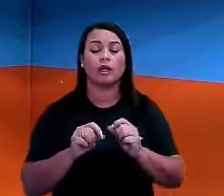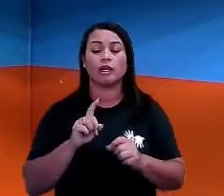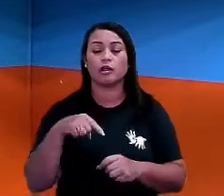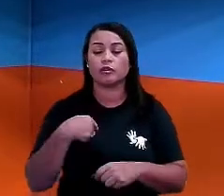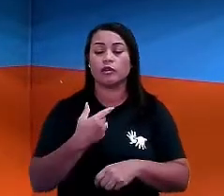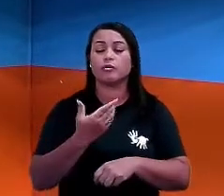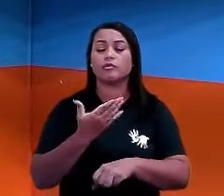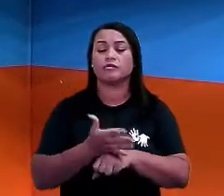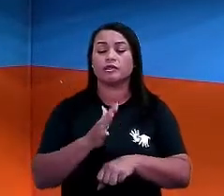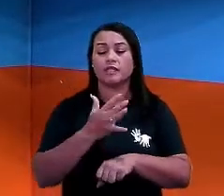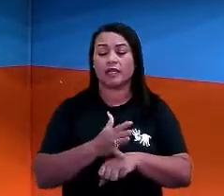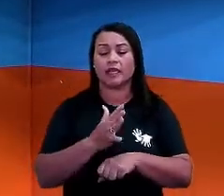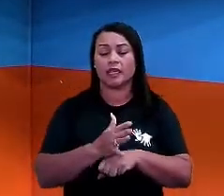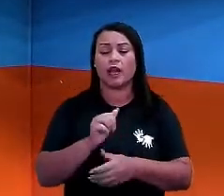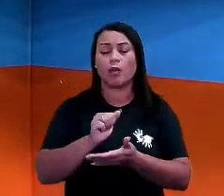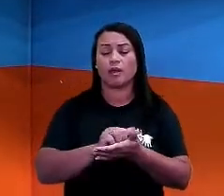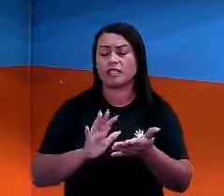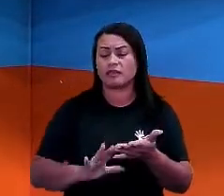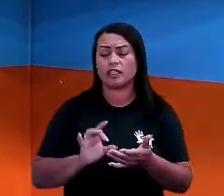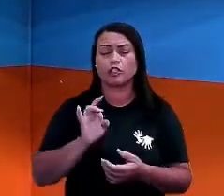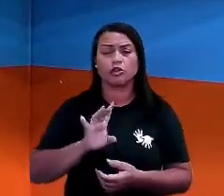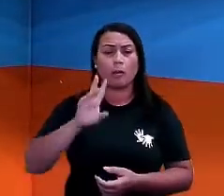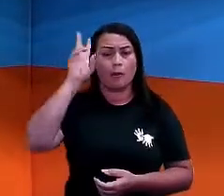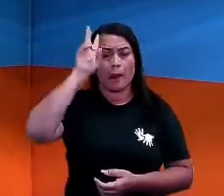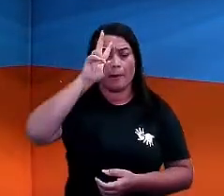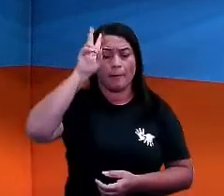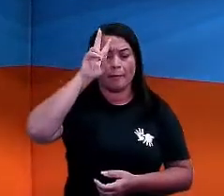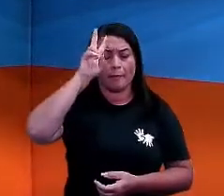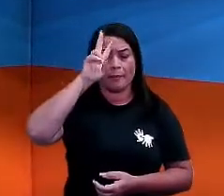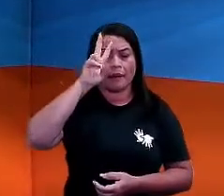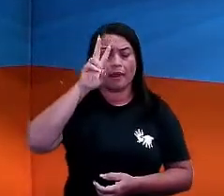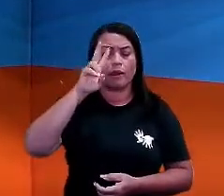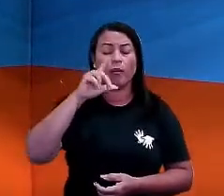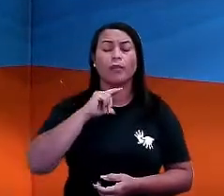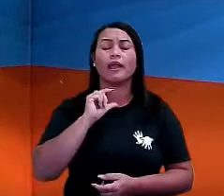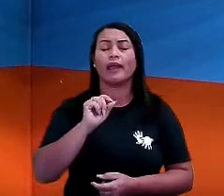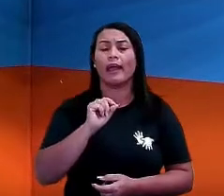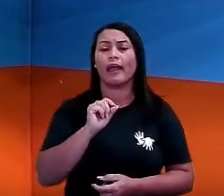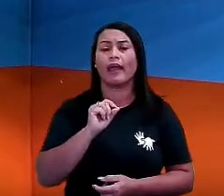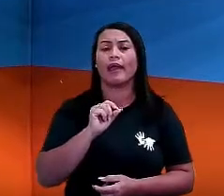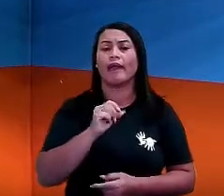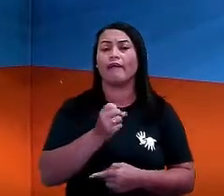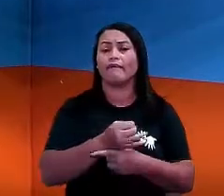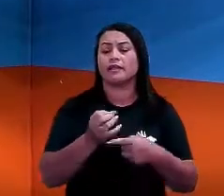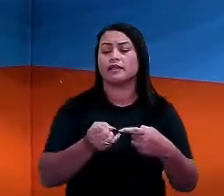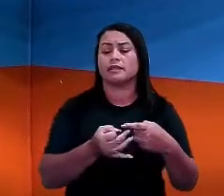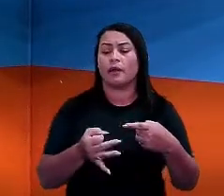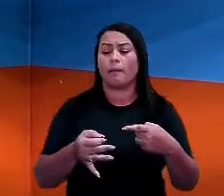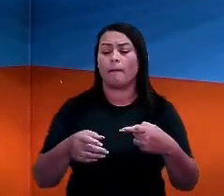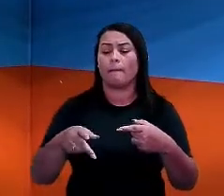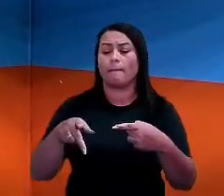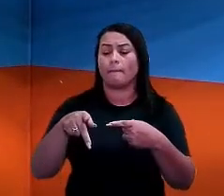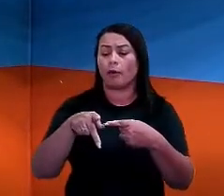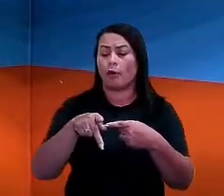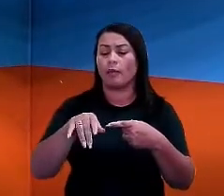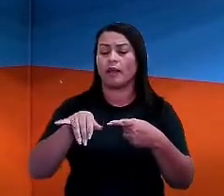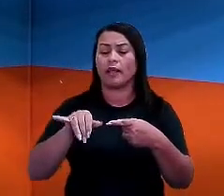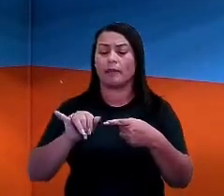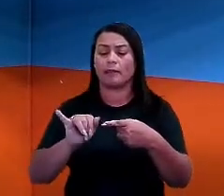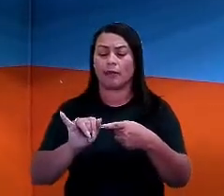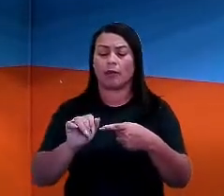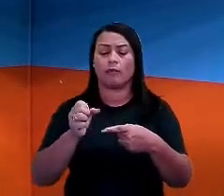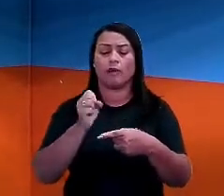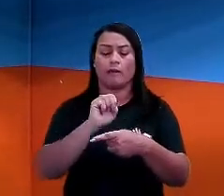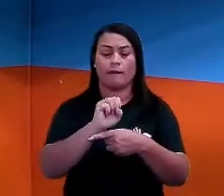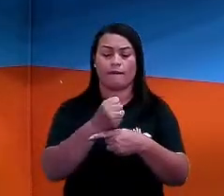agora, uns exercícios só para a gente relembrar, que é fração própria e fração imprópria, tá certo? 8